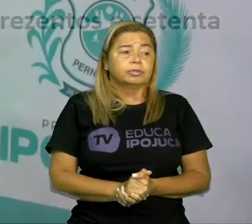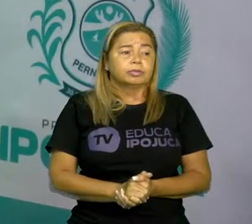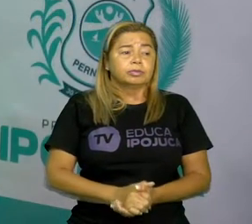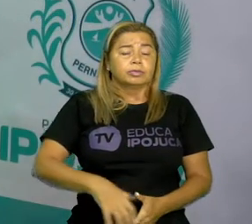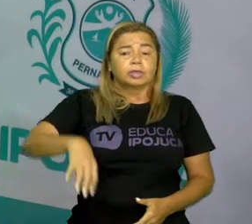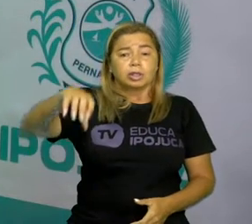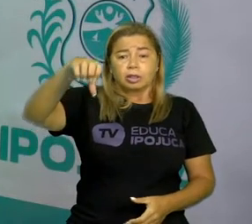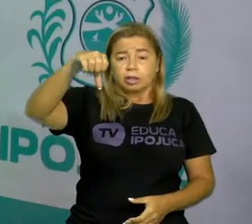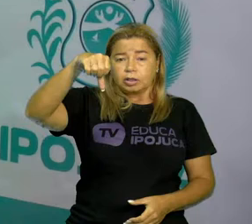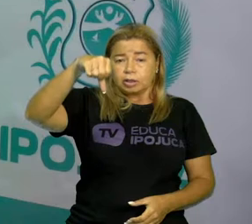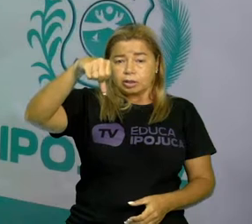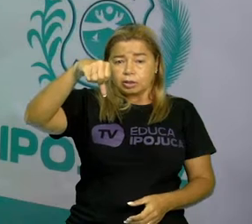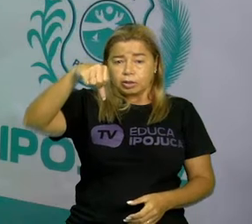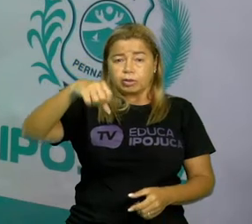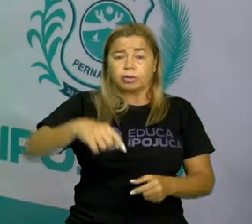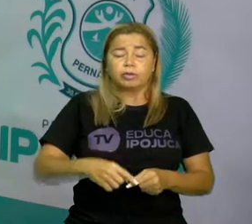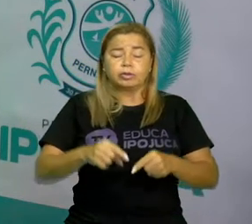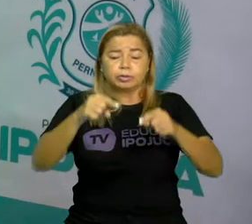nove placas,